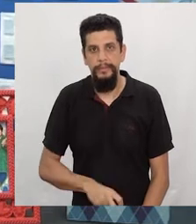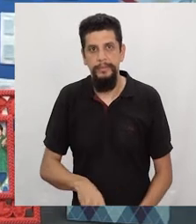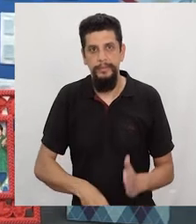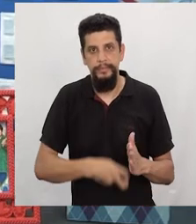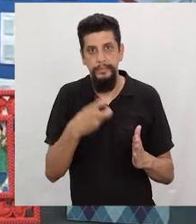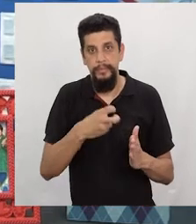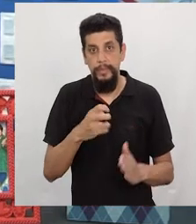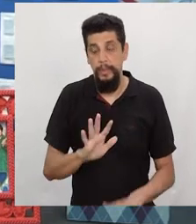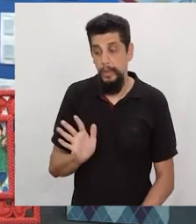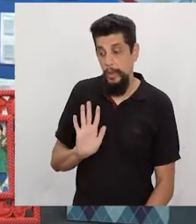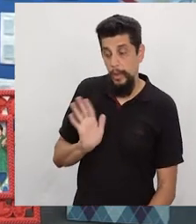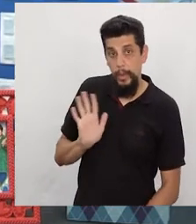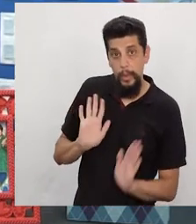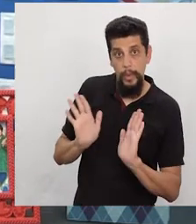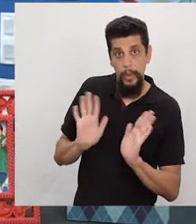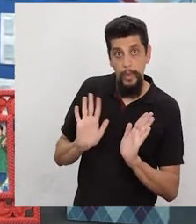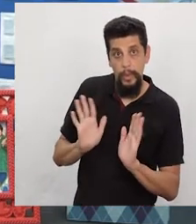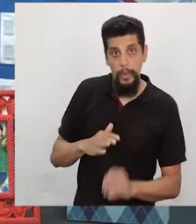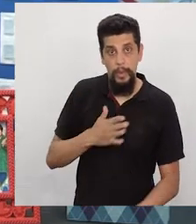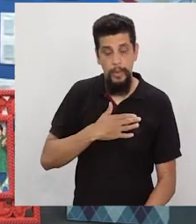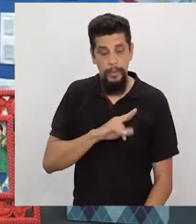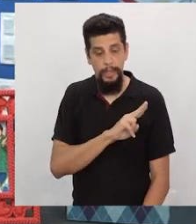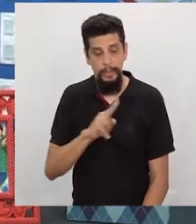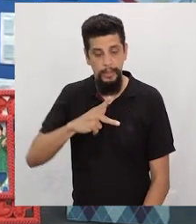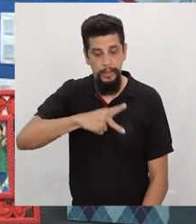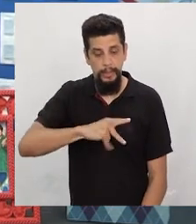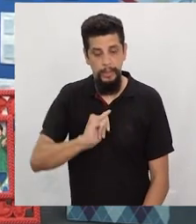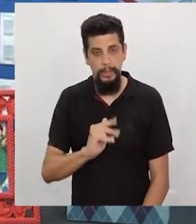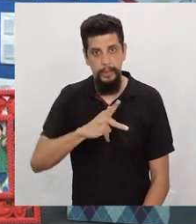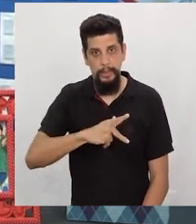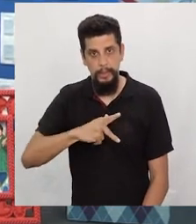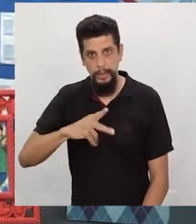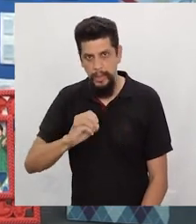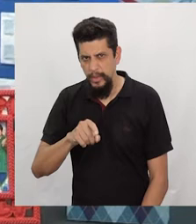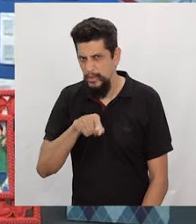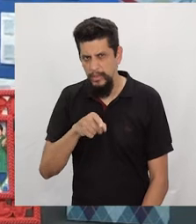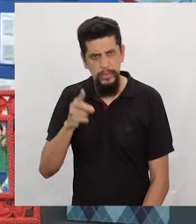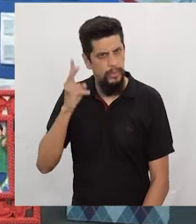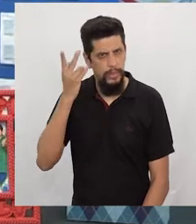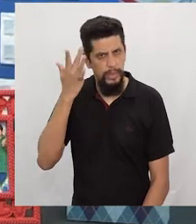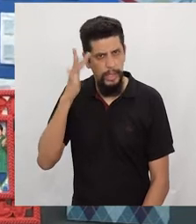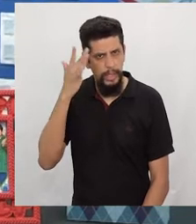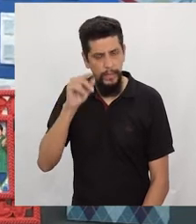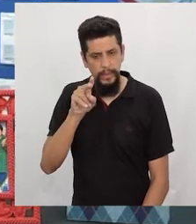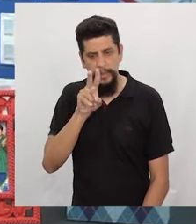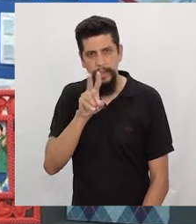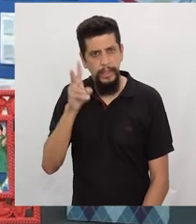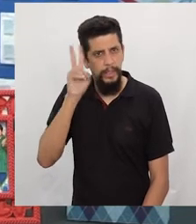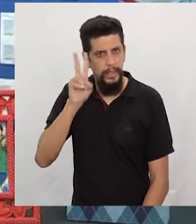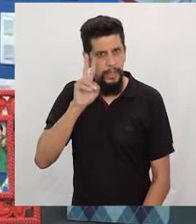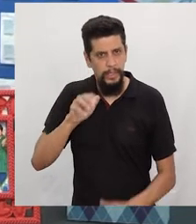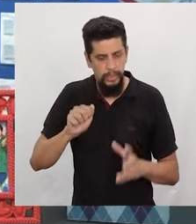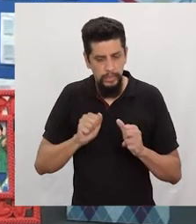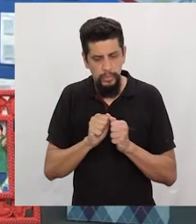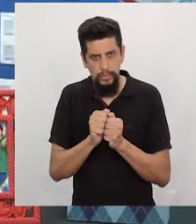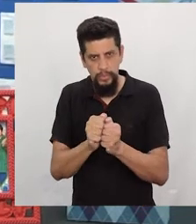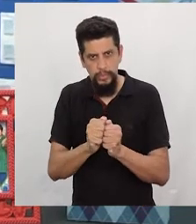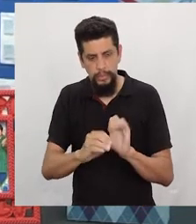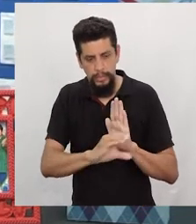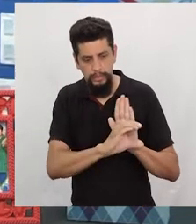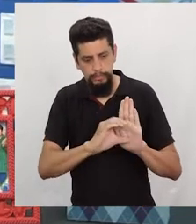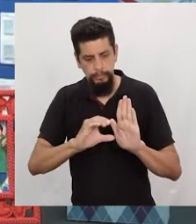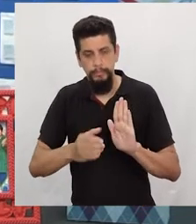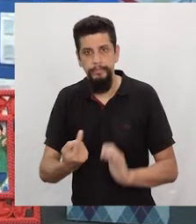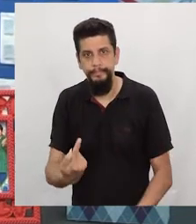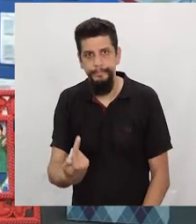Olá, eu sou o Pipo. Não sei se vocês estão lembrados que nós já estávamos juntos no capítulo